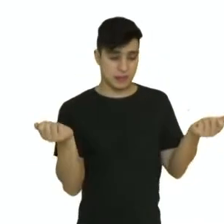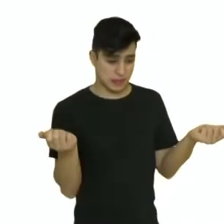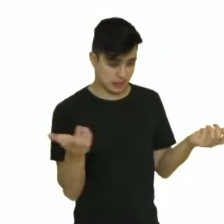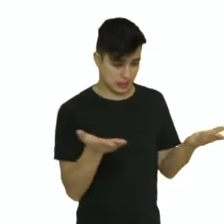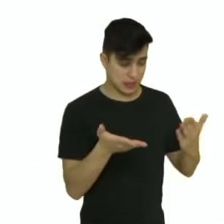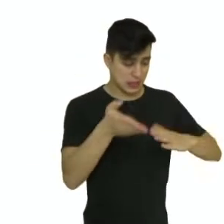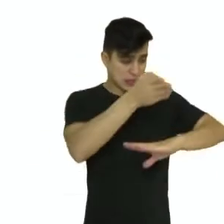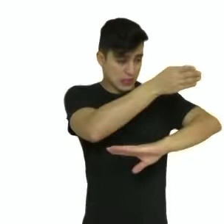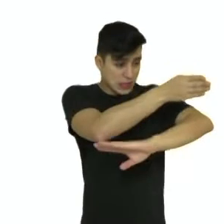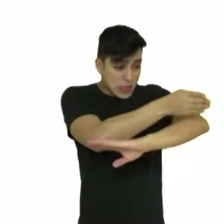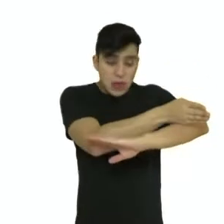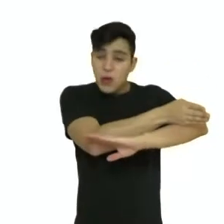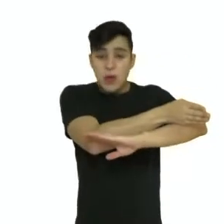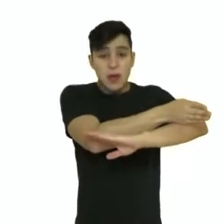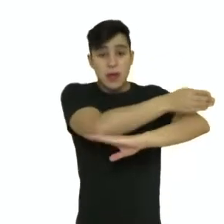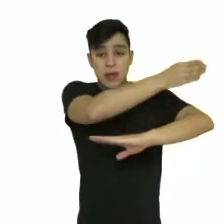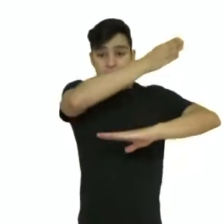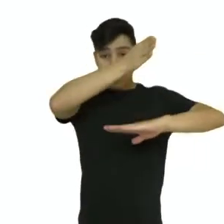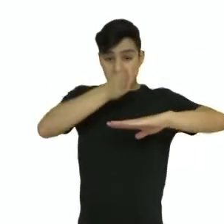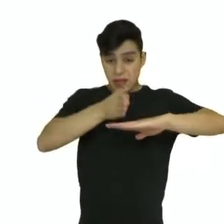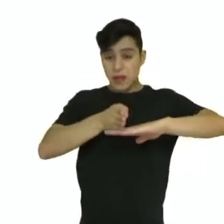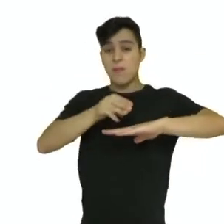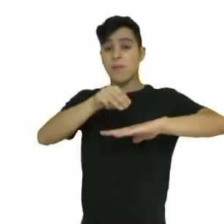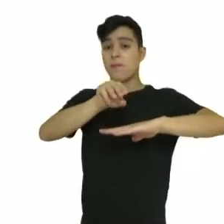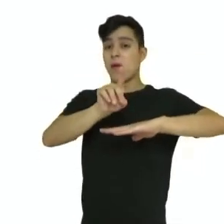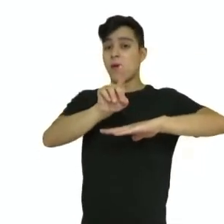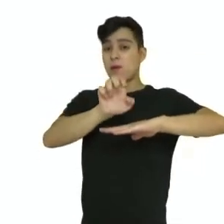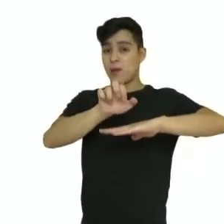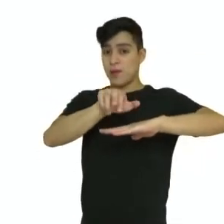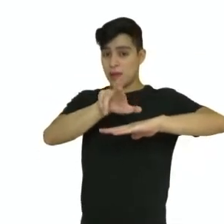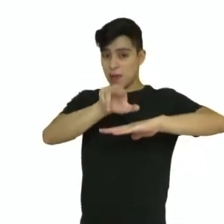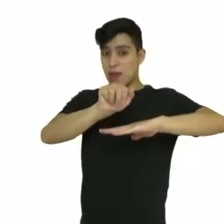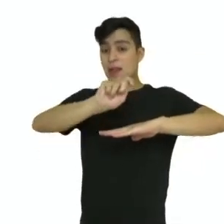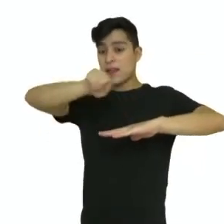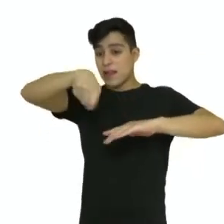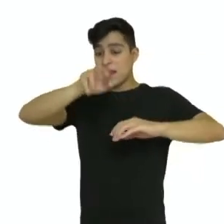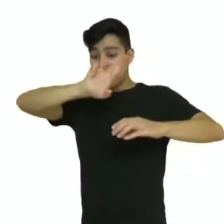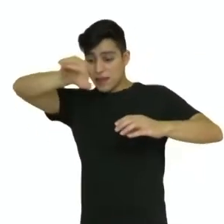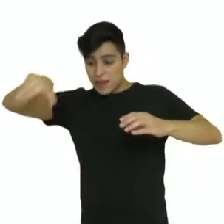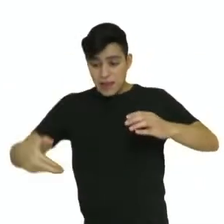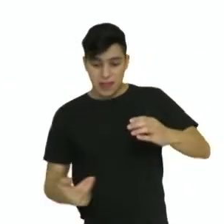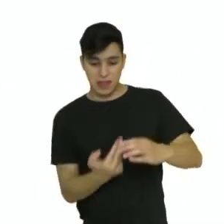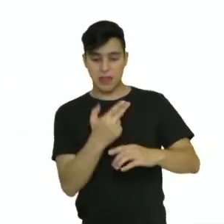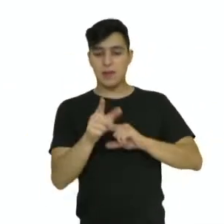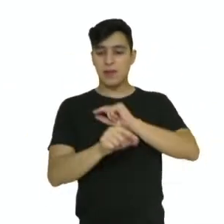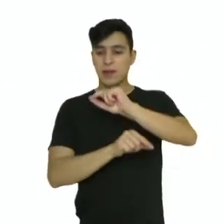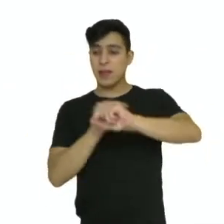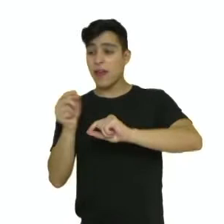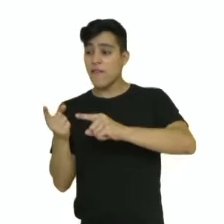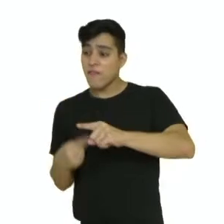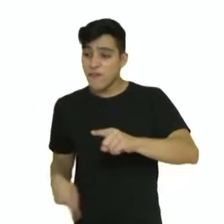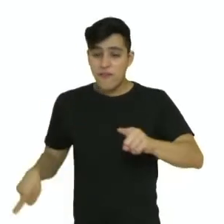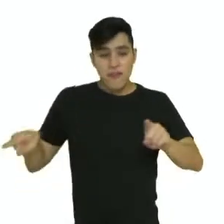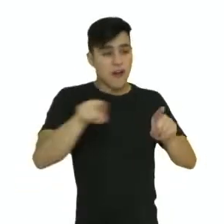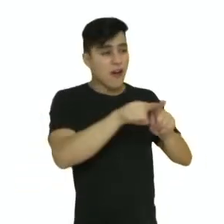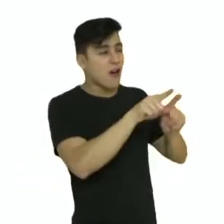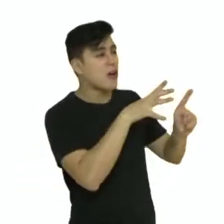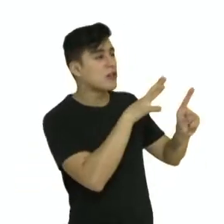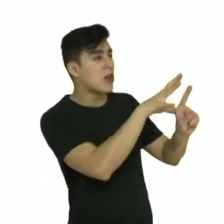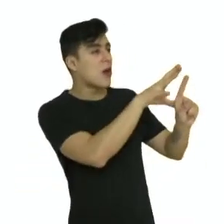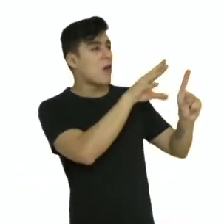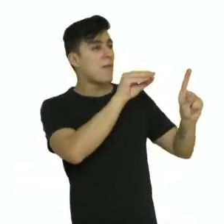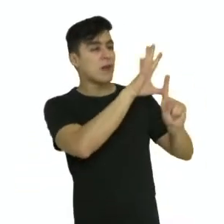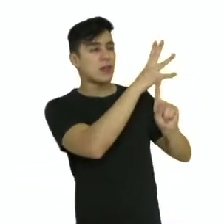Idade Média, surge a Idade Moderna com o despertar do Renascimento. Uma volta à arte clássica greco-romana. Os desenhos e pinturas voltam